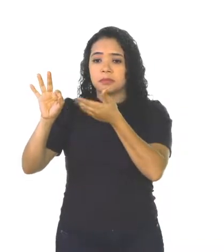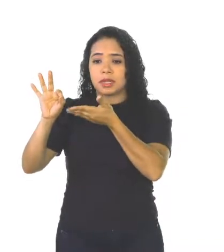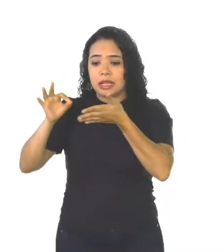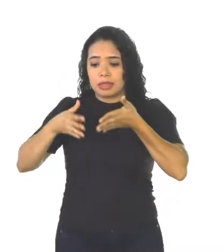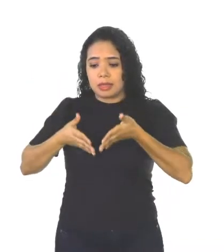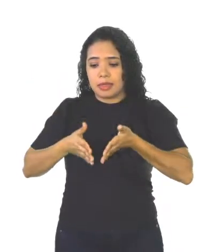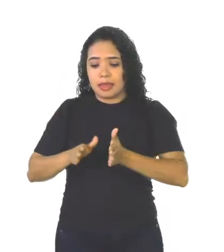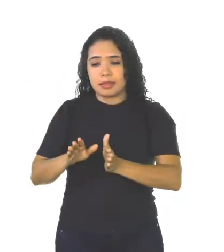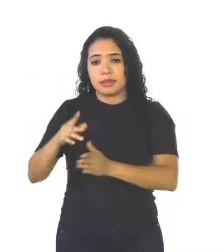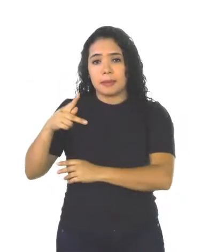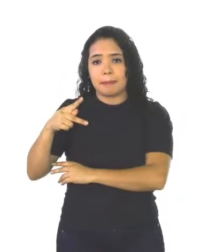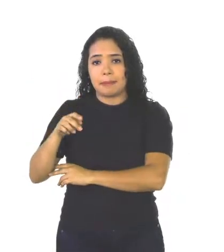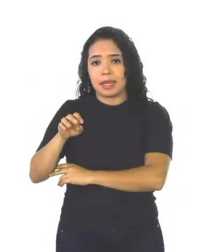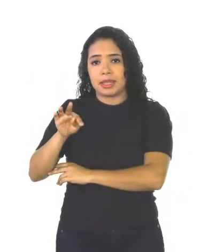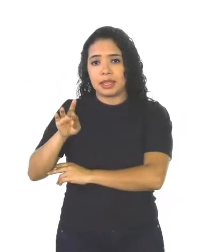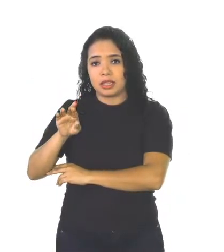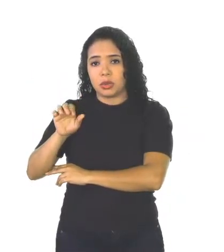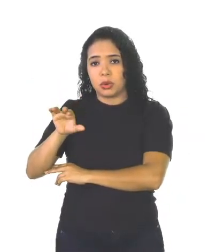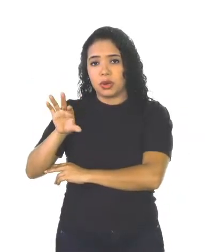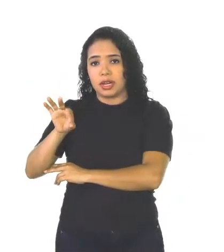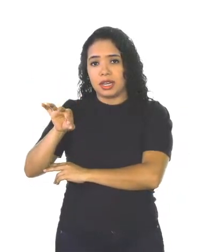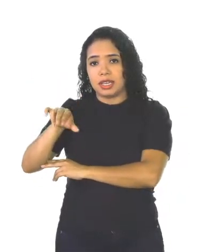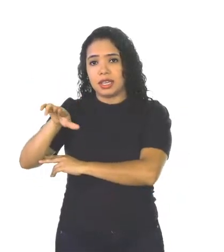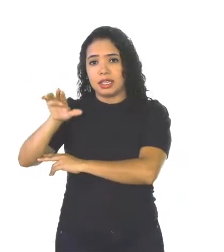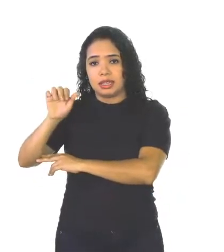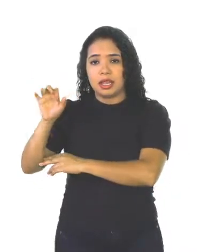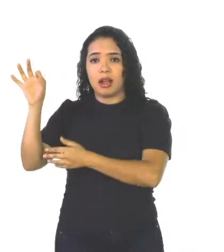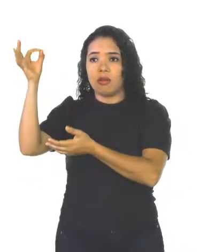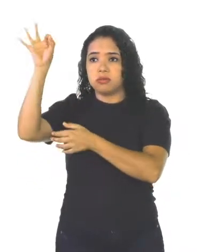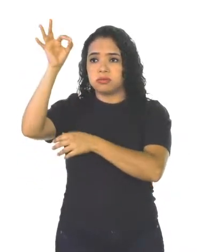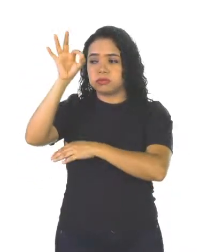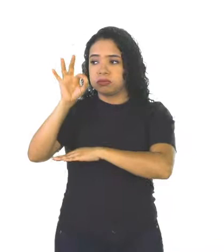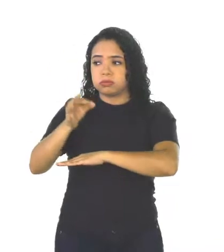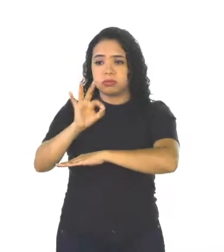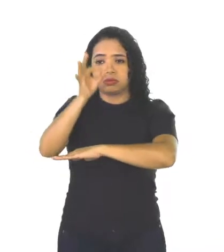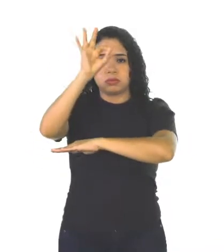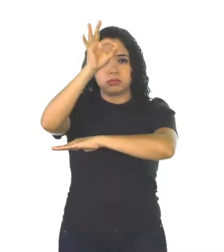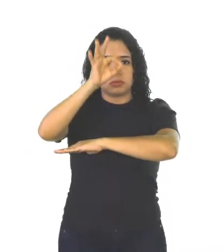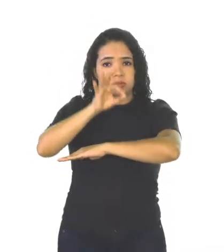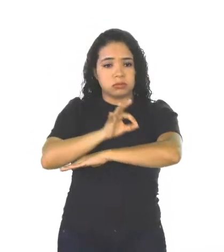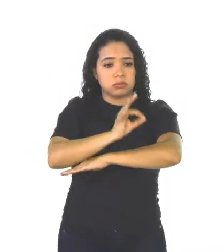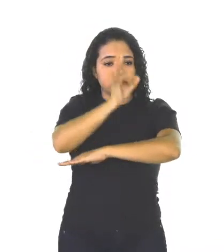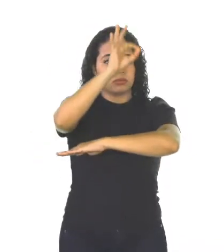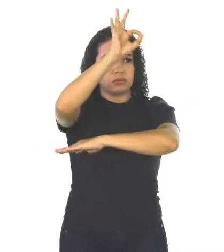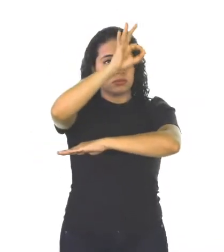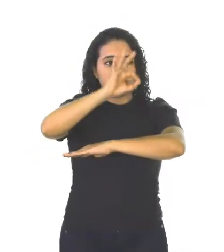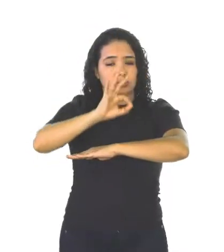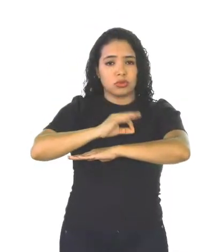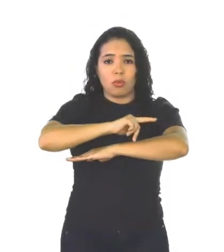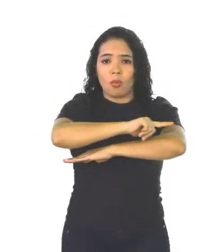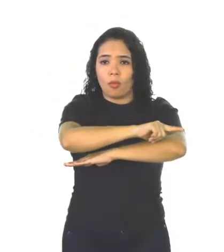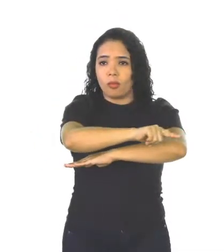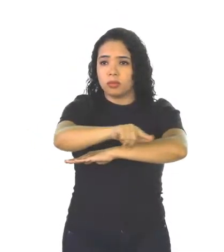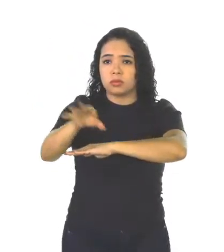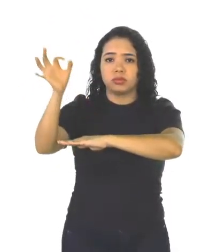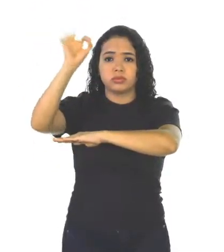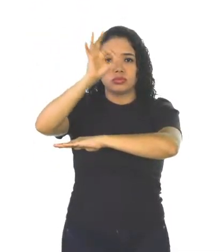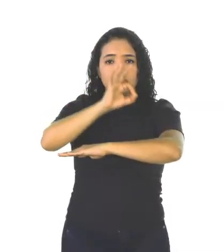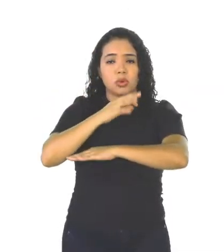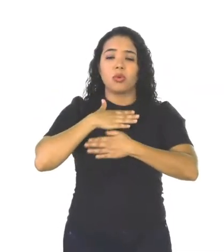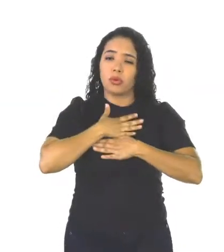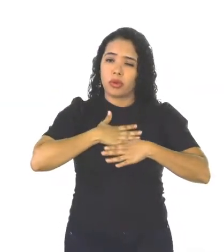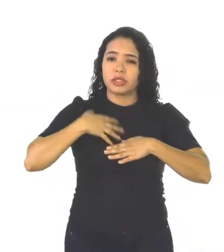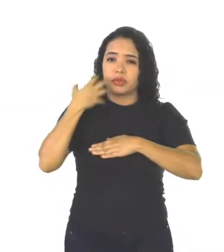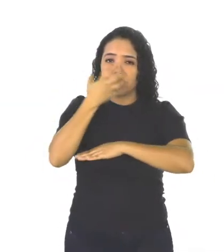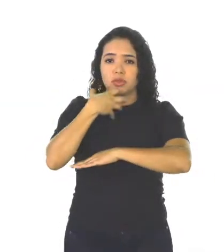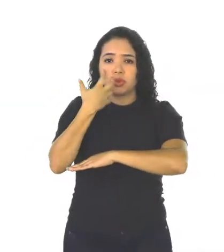Petrolina. Sobrevoava sertões e salinas. Gostava de canções. Foi então